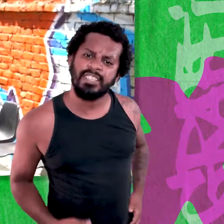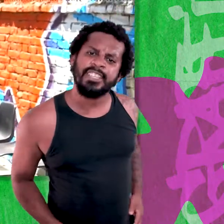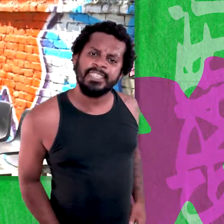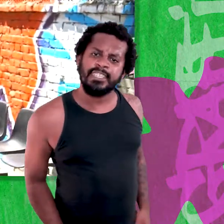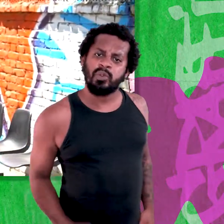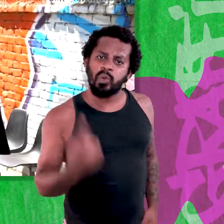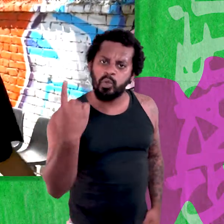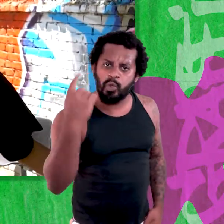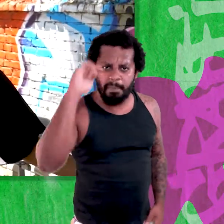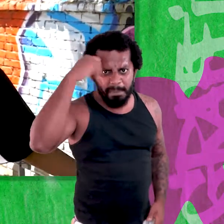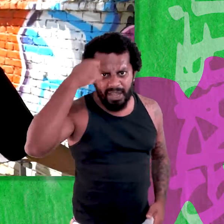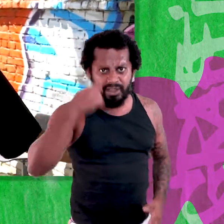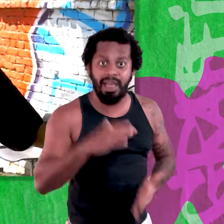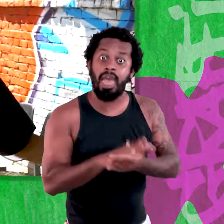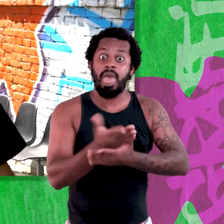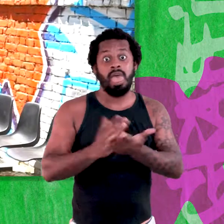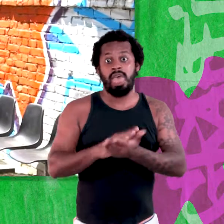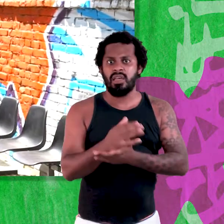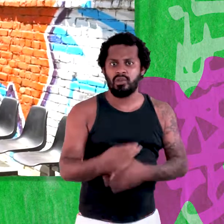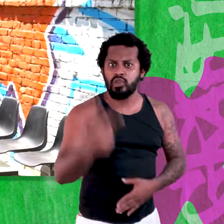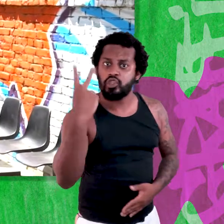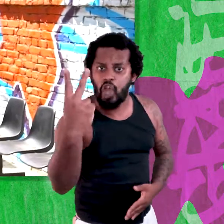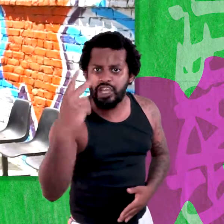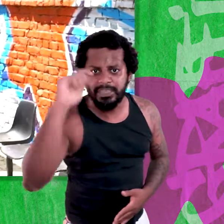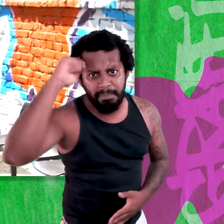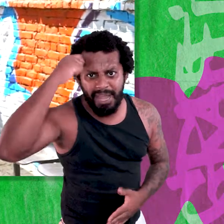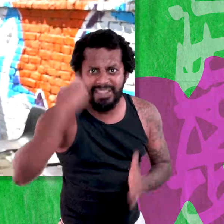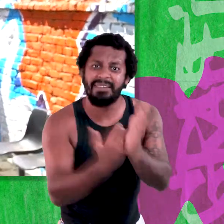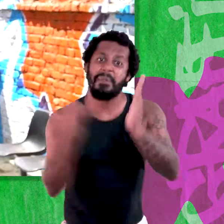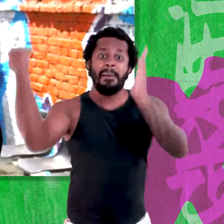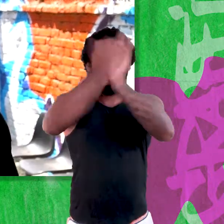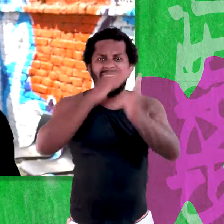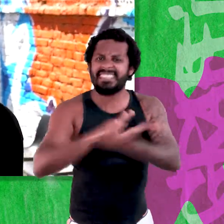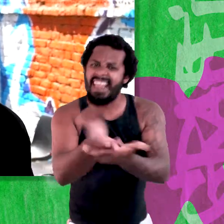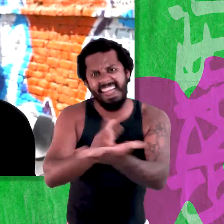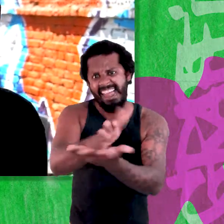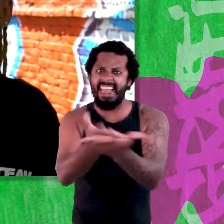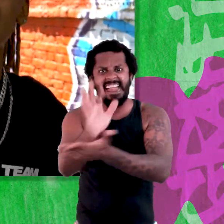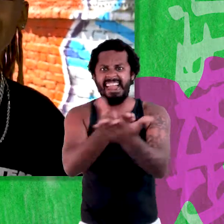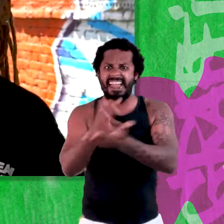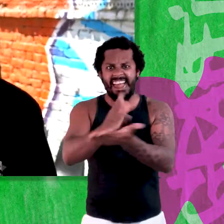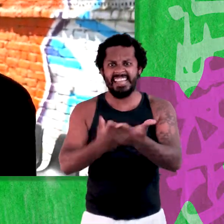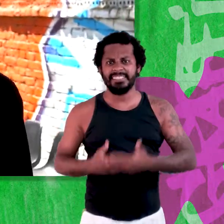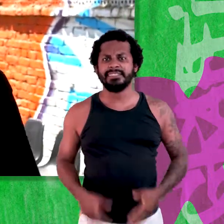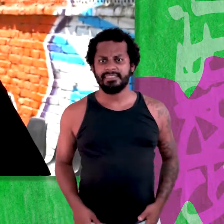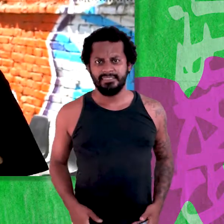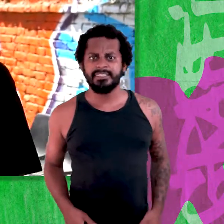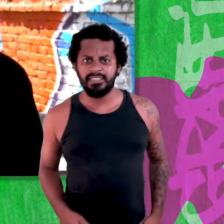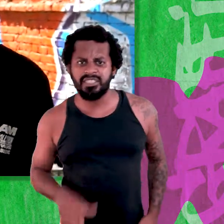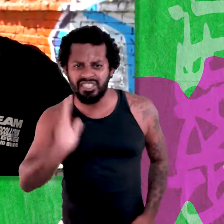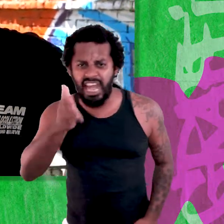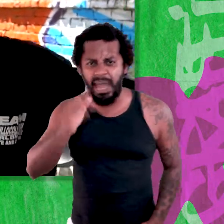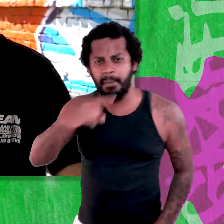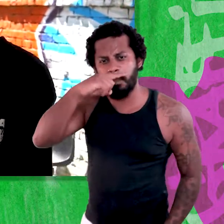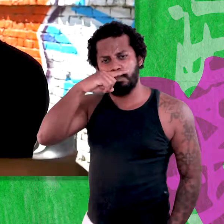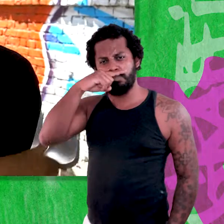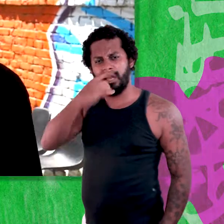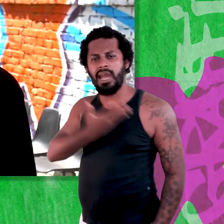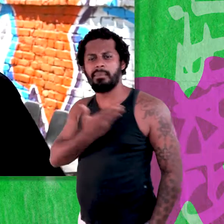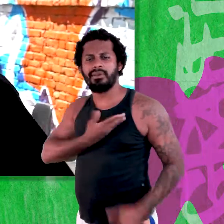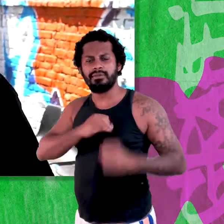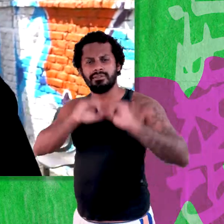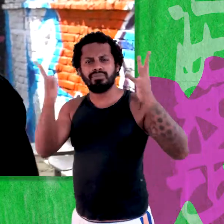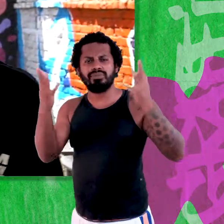faz se um preto incomoda muita gente dois Preto incomoda muito mais Jade ama